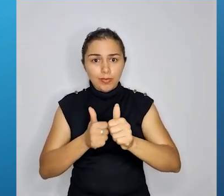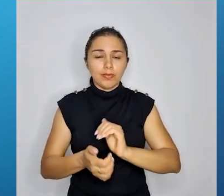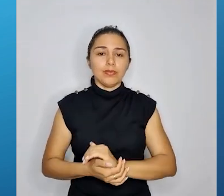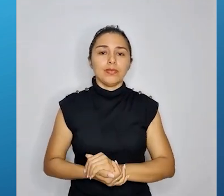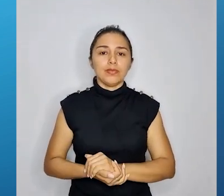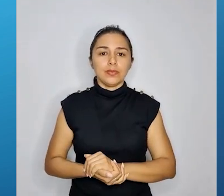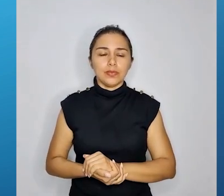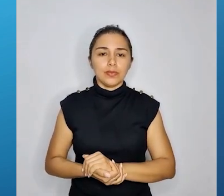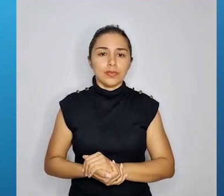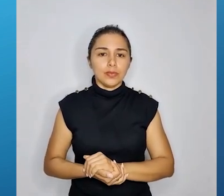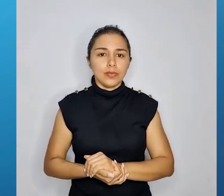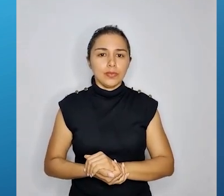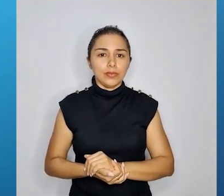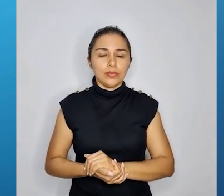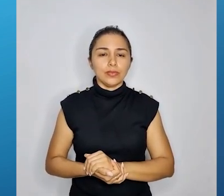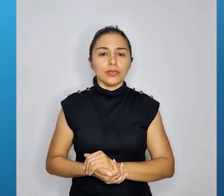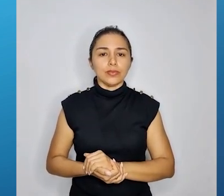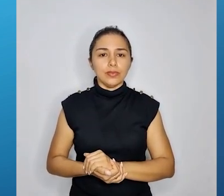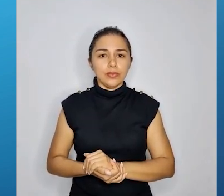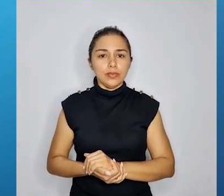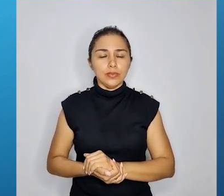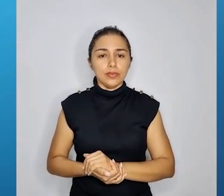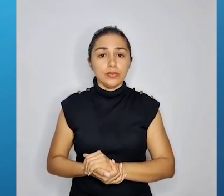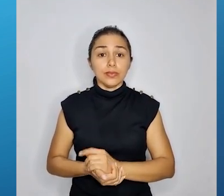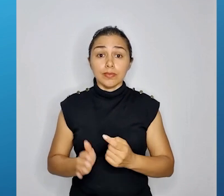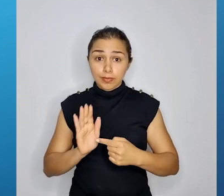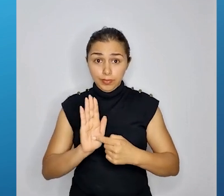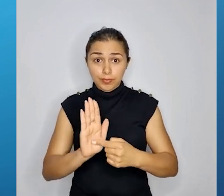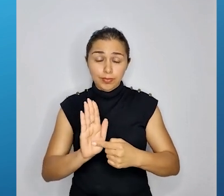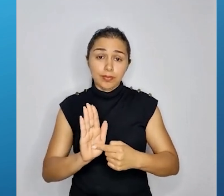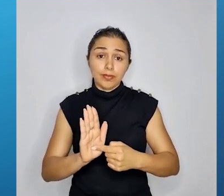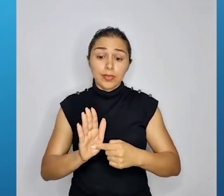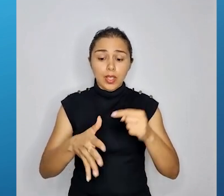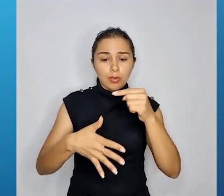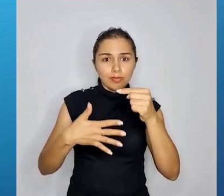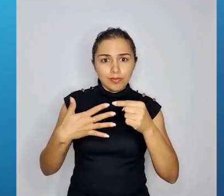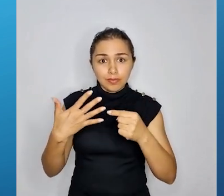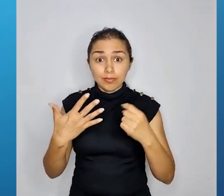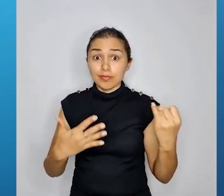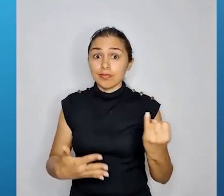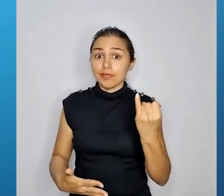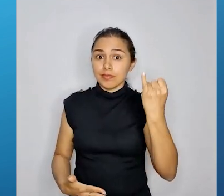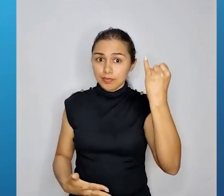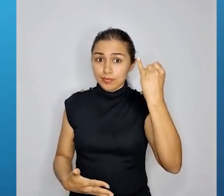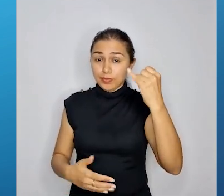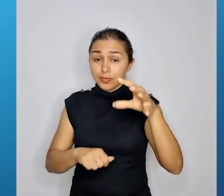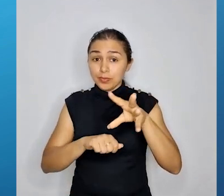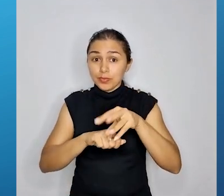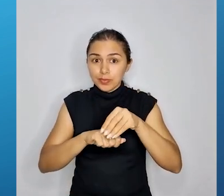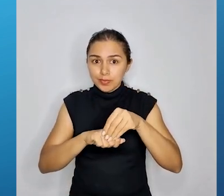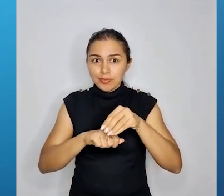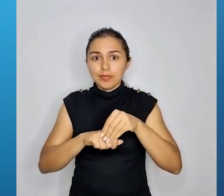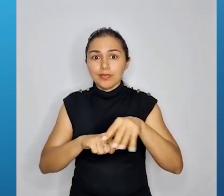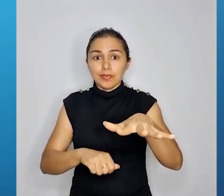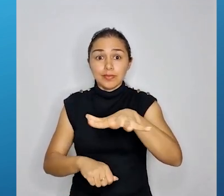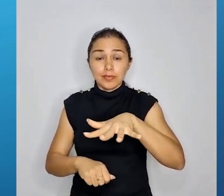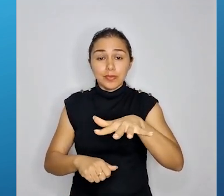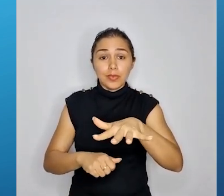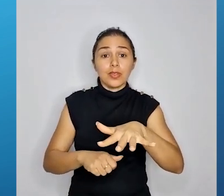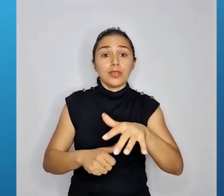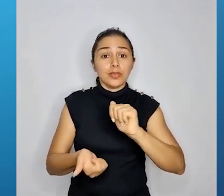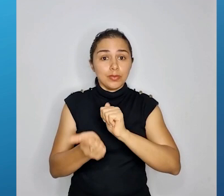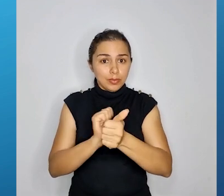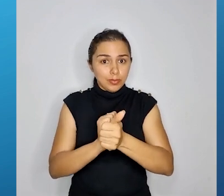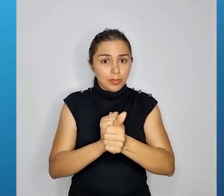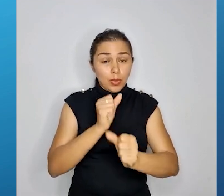maratona. Então, pessoal, nós temos alguns pontos bem relevantes a respeito dos nossos conhecimentos sobre as